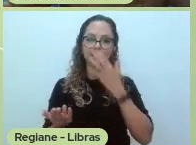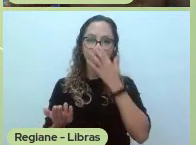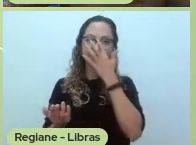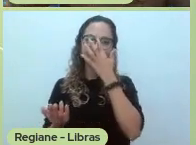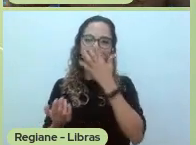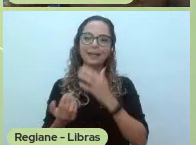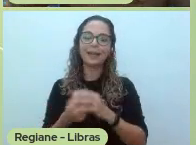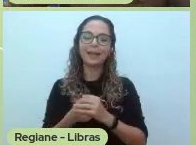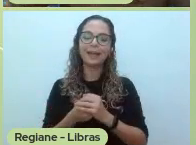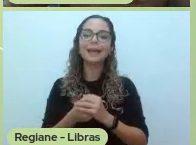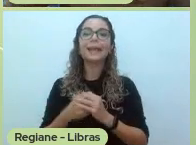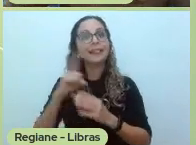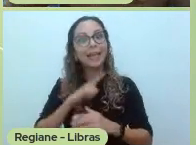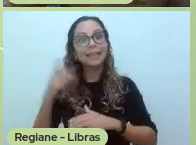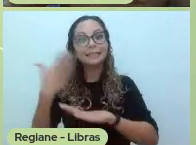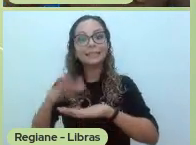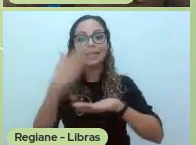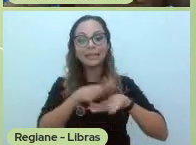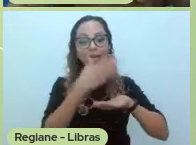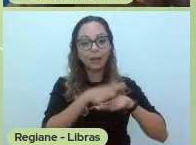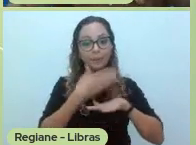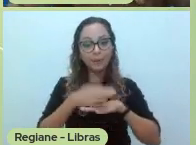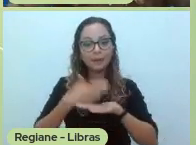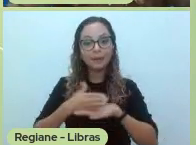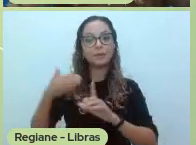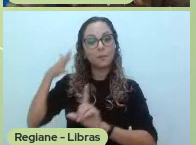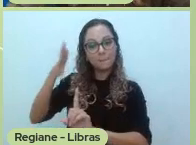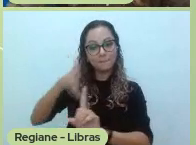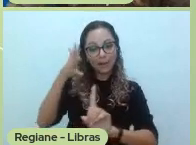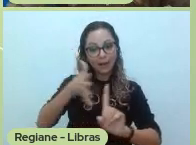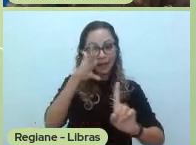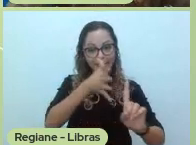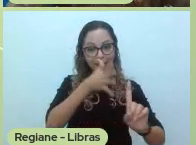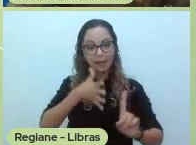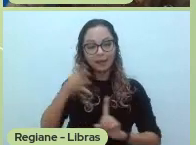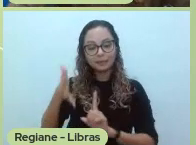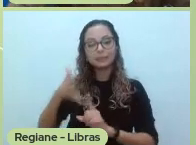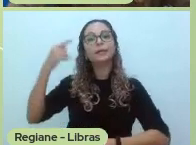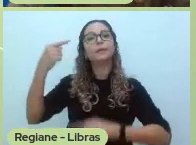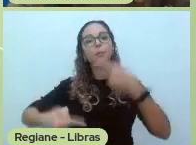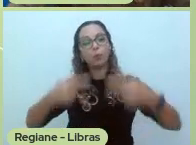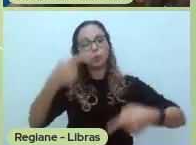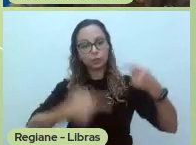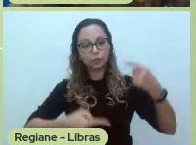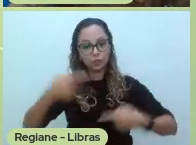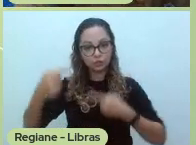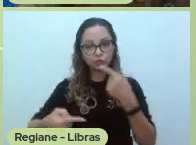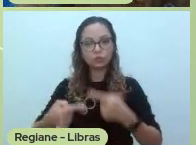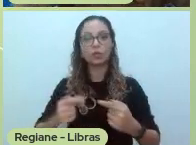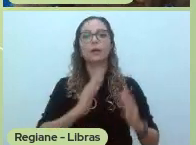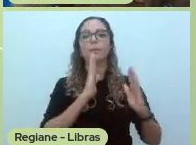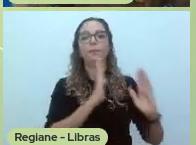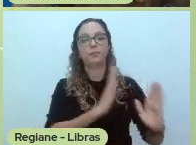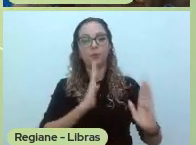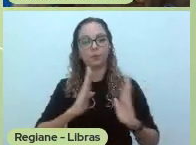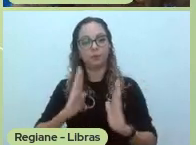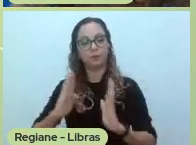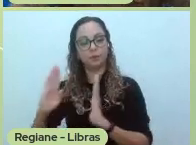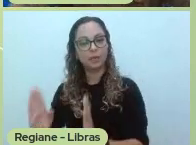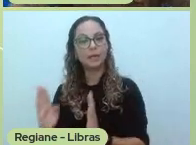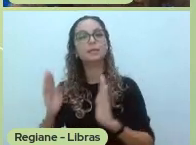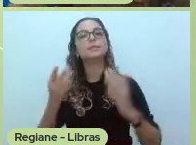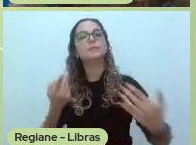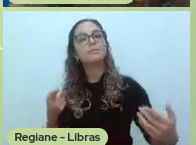tem treinamentos, palestras, a gente tem políticas, a gente tem processos, a gente tem